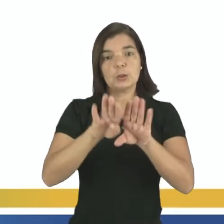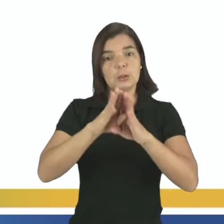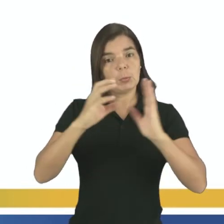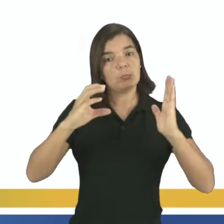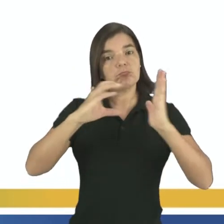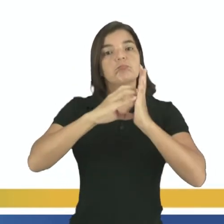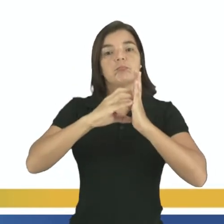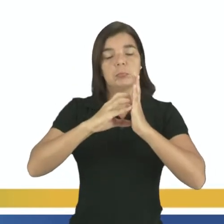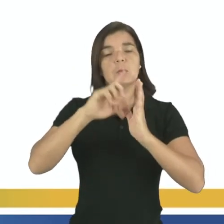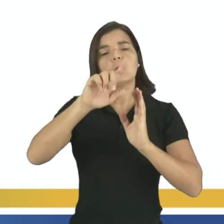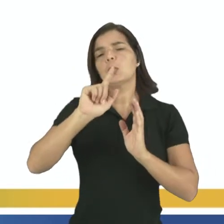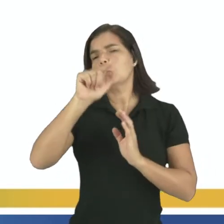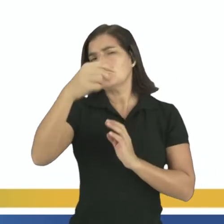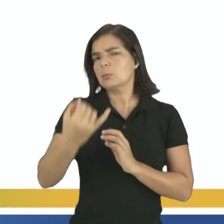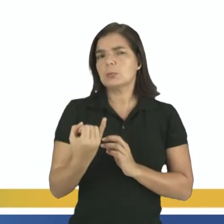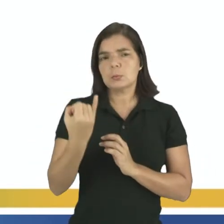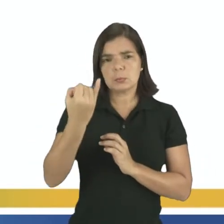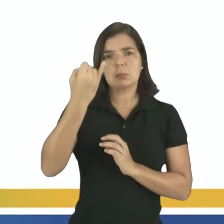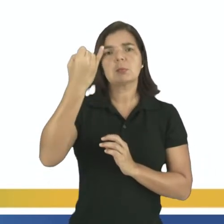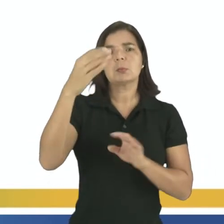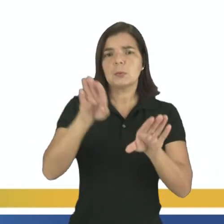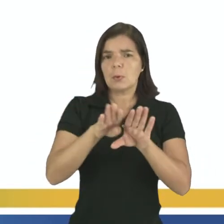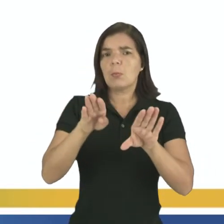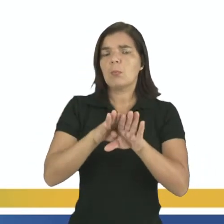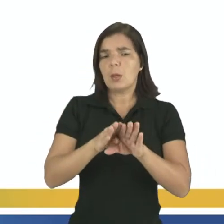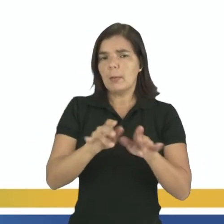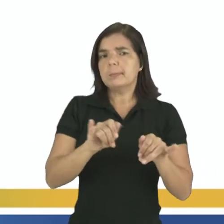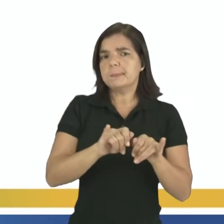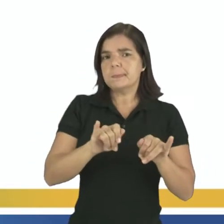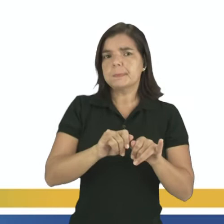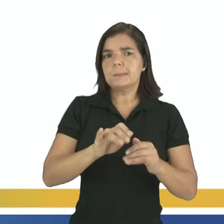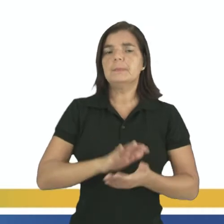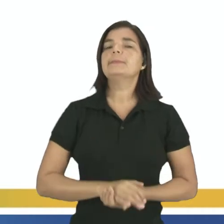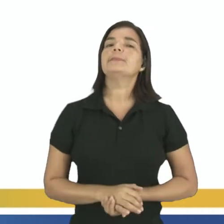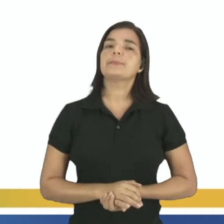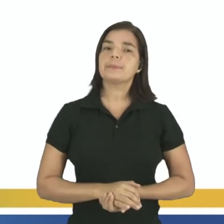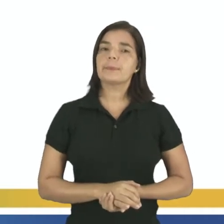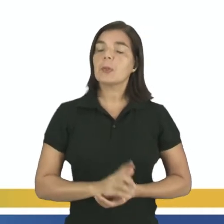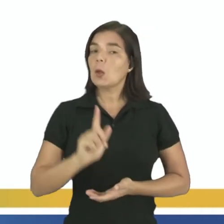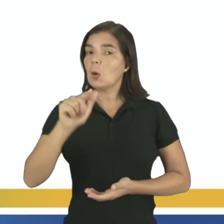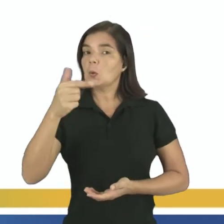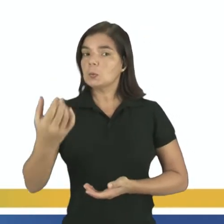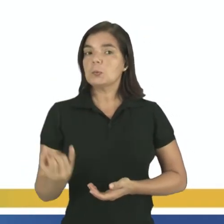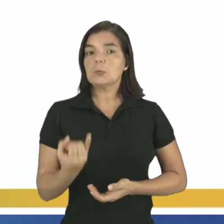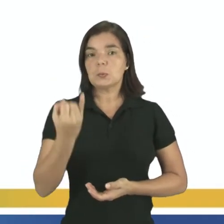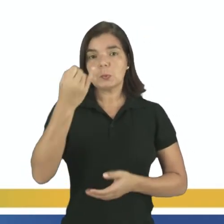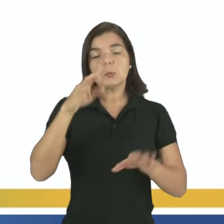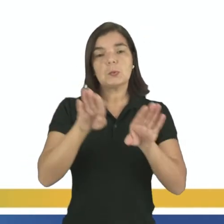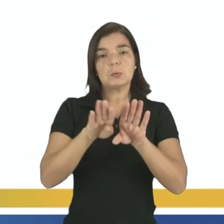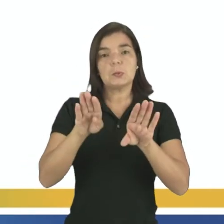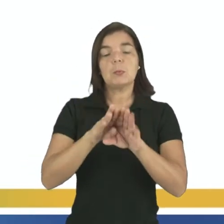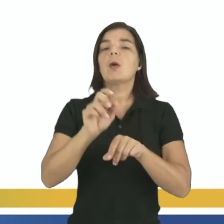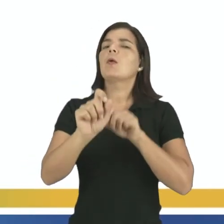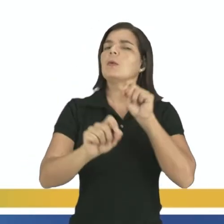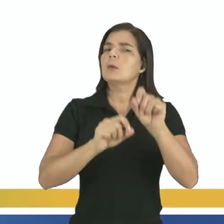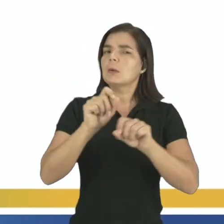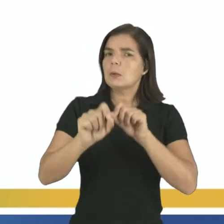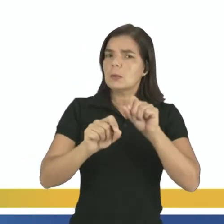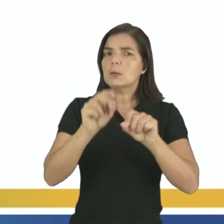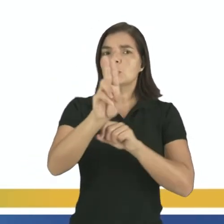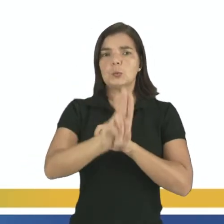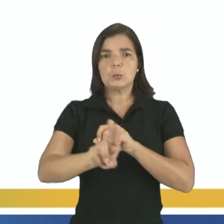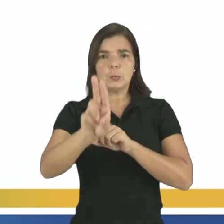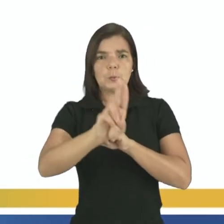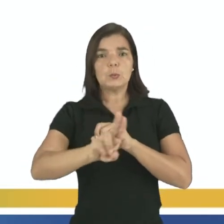que podem ser transmitidas através do ato sexual. Outro importante ponto é que, por meio do uso